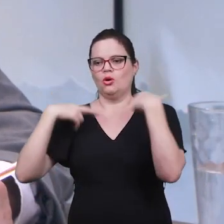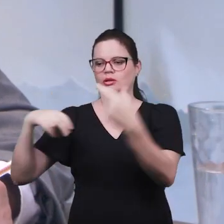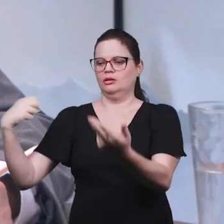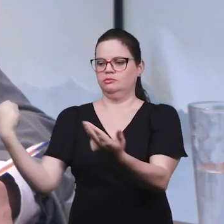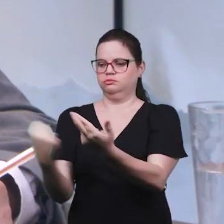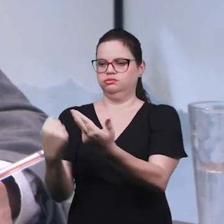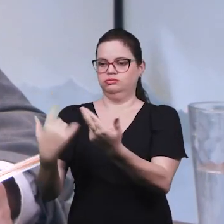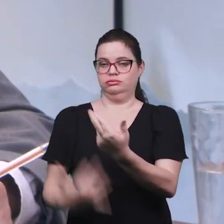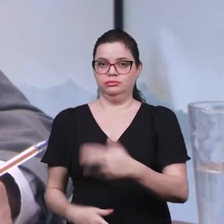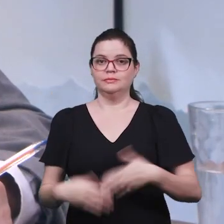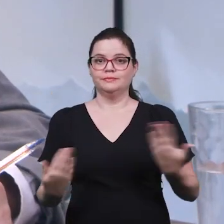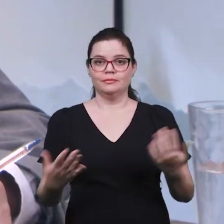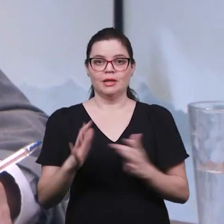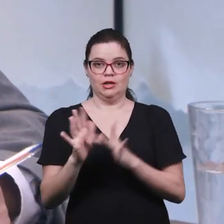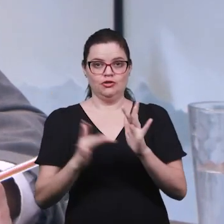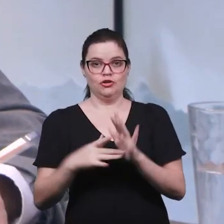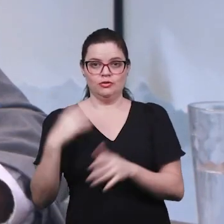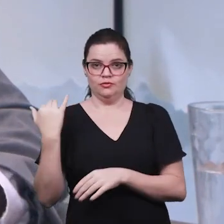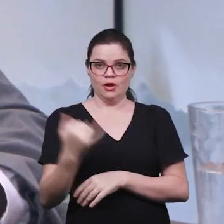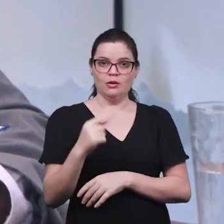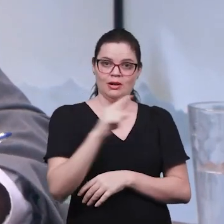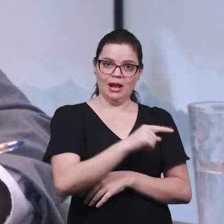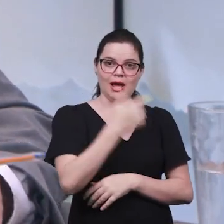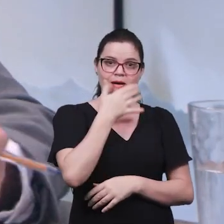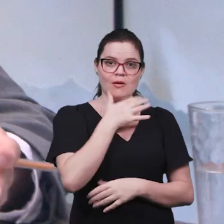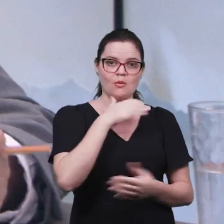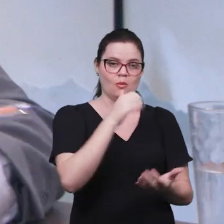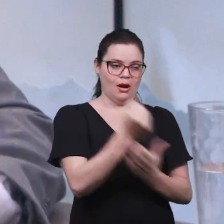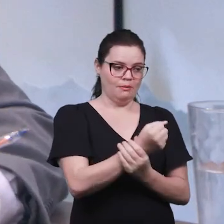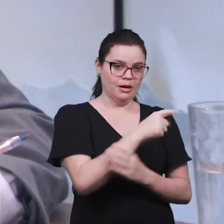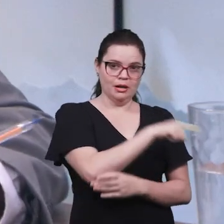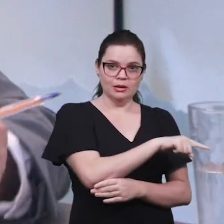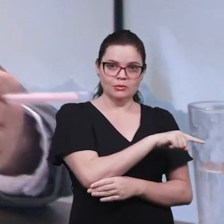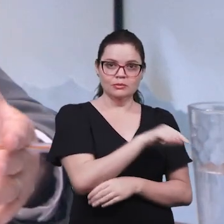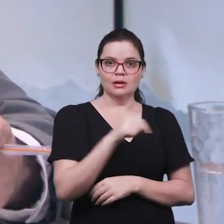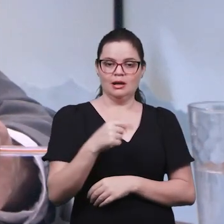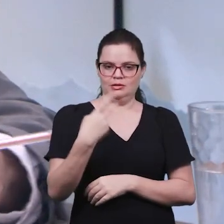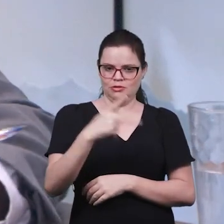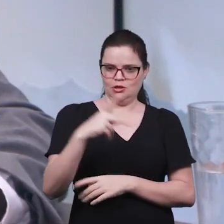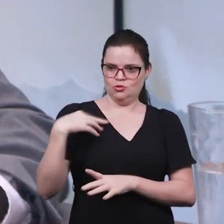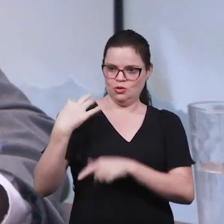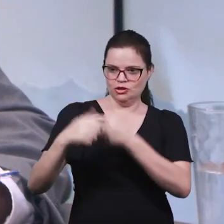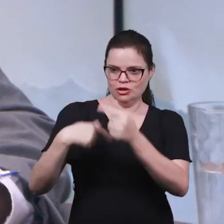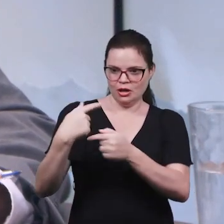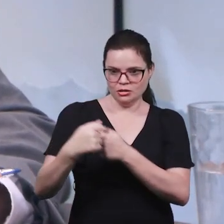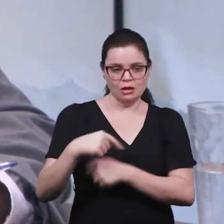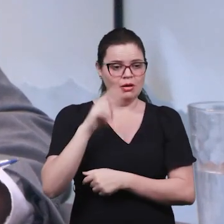Abraão, vosso pai, viu o meu dia e alegrou-se. Era esse dia, o dia que